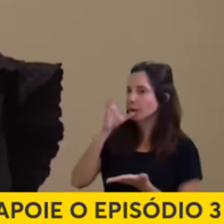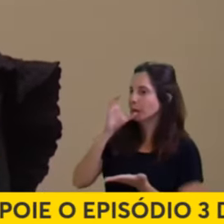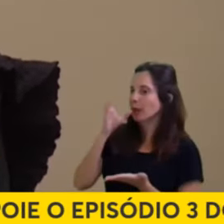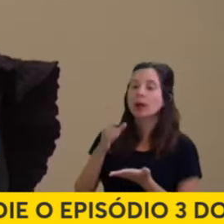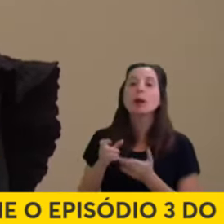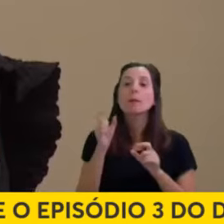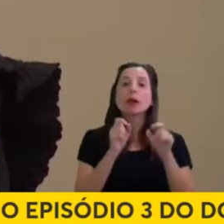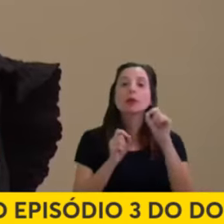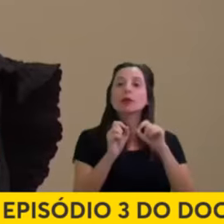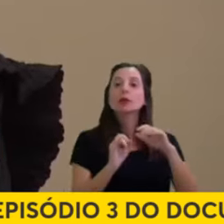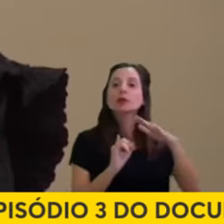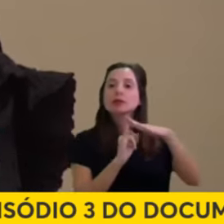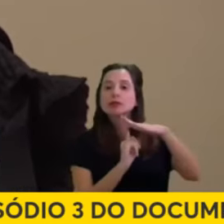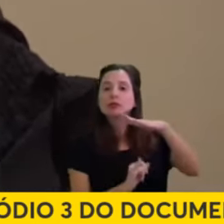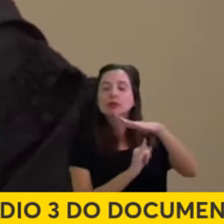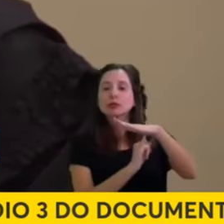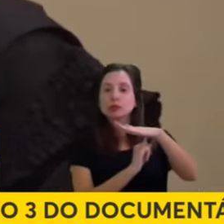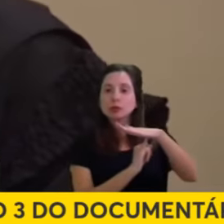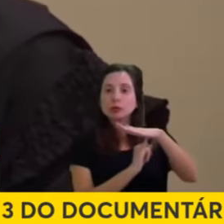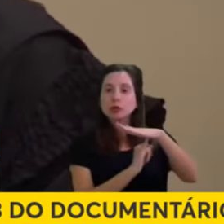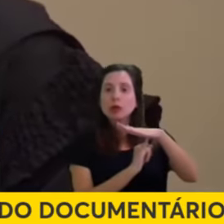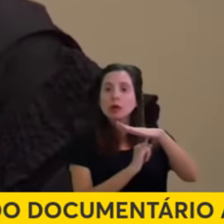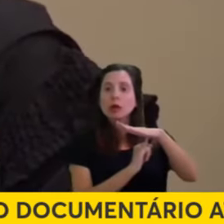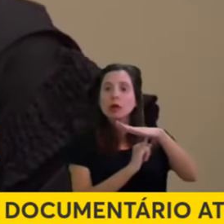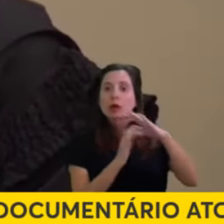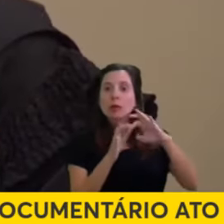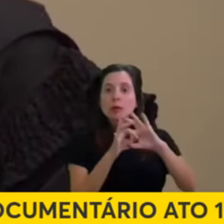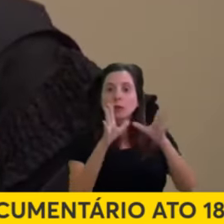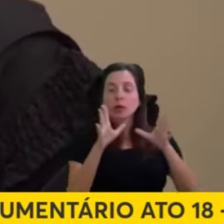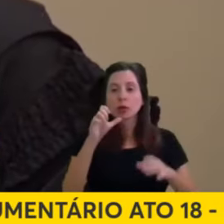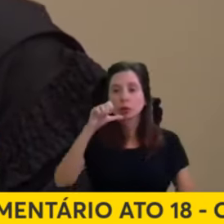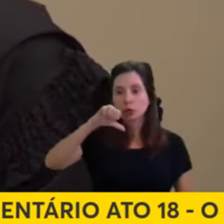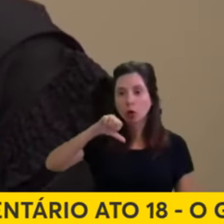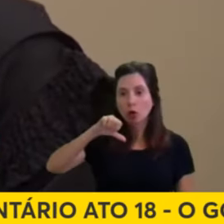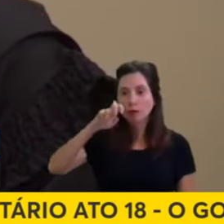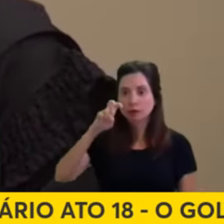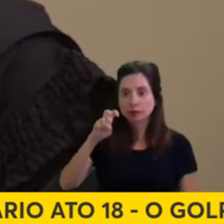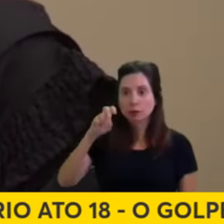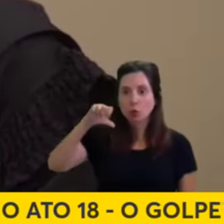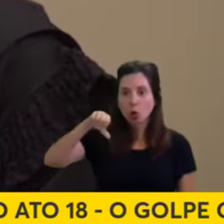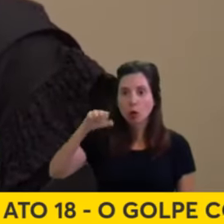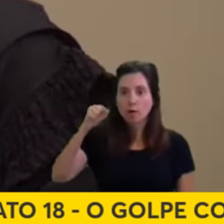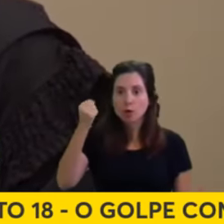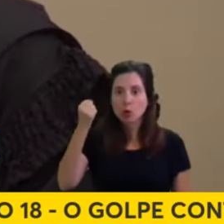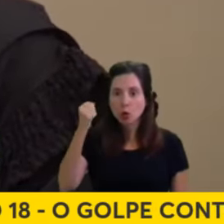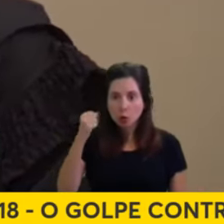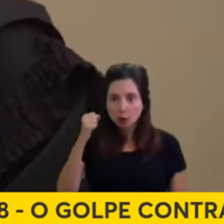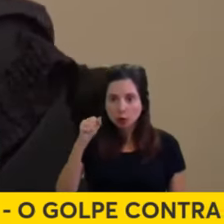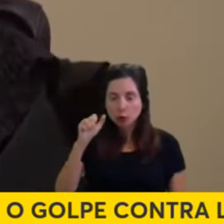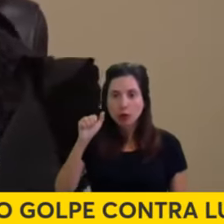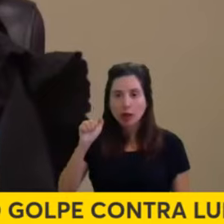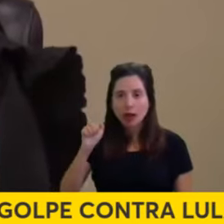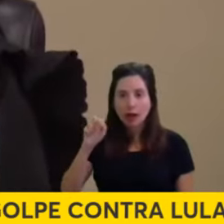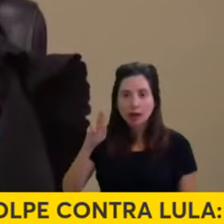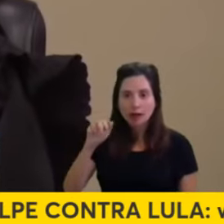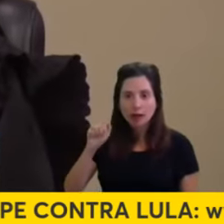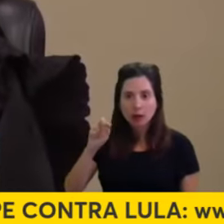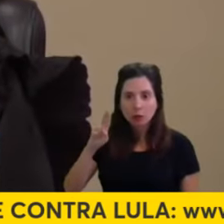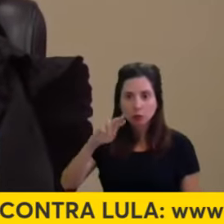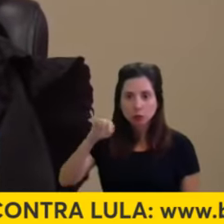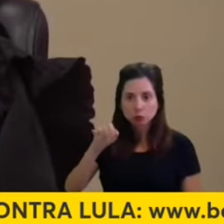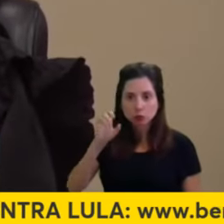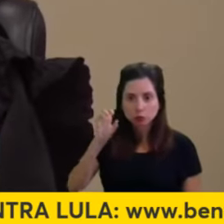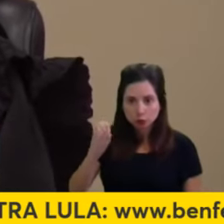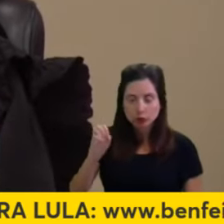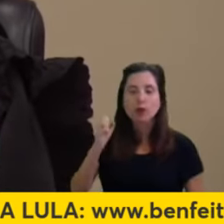fundação partidária registro do partido político 9508 Ministro ru Araújo assim a contratação para essa